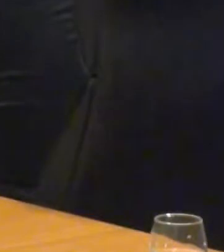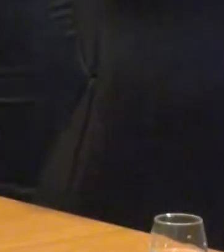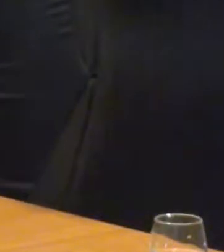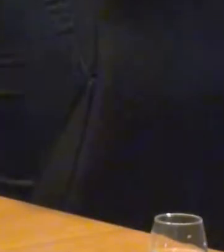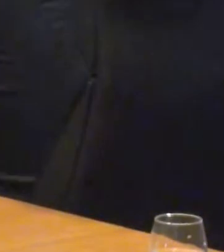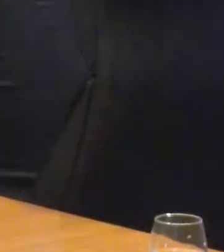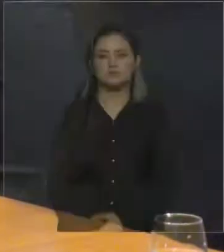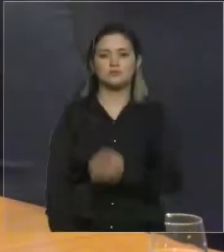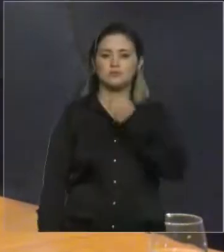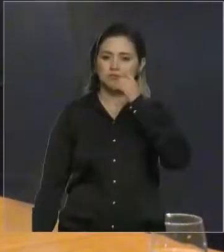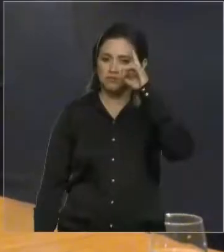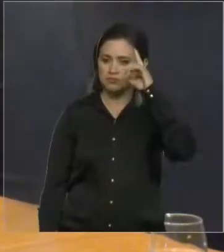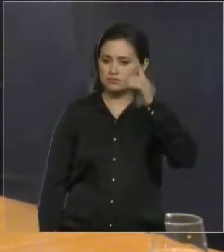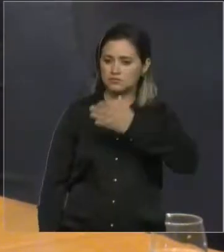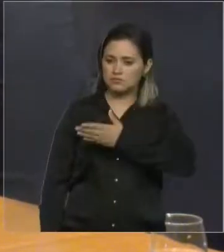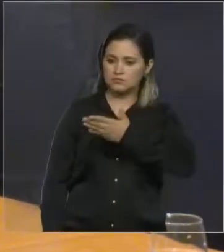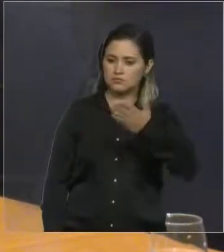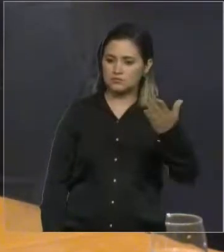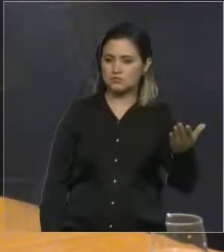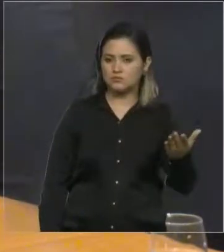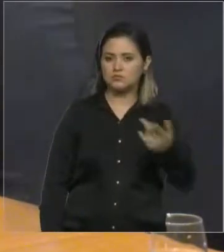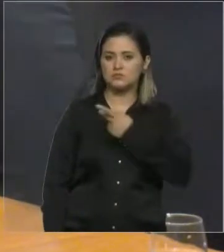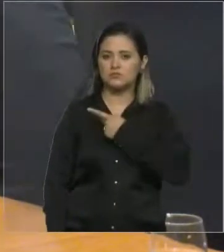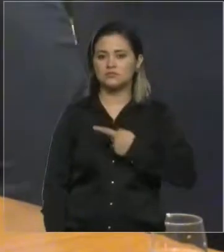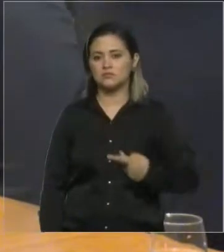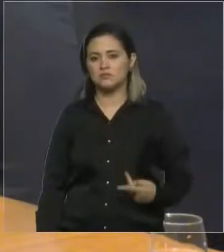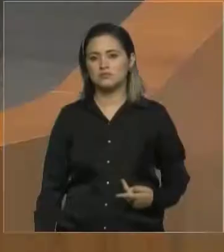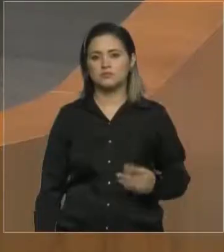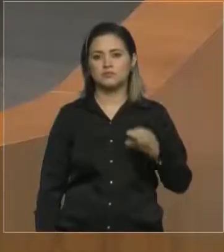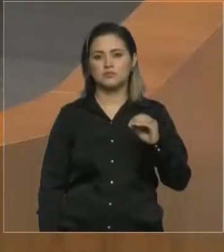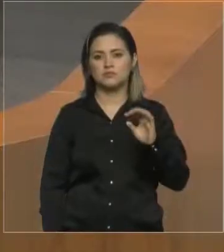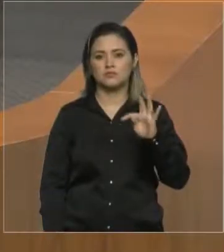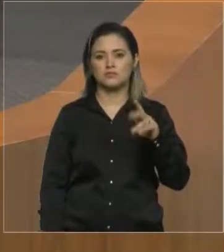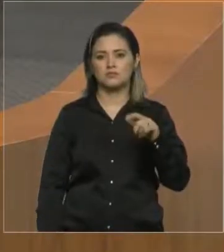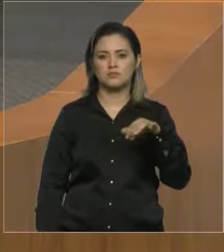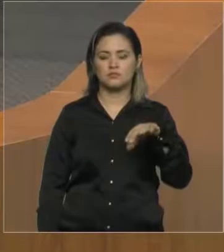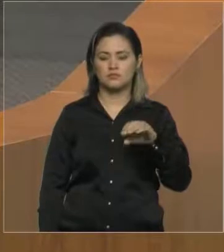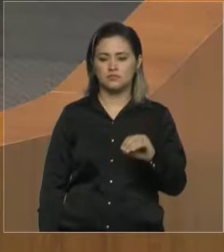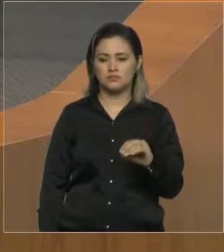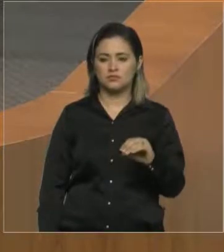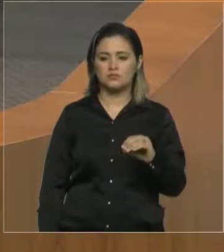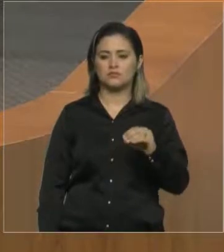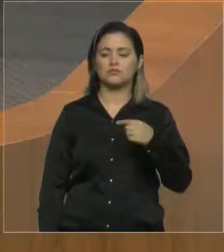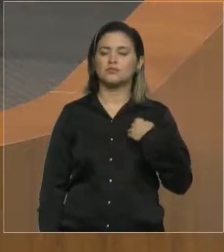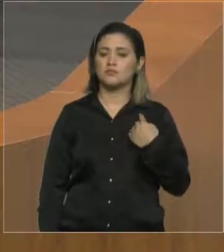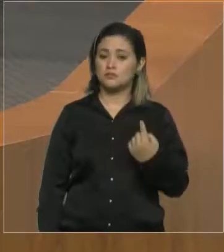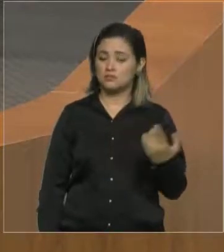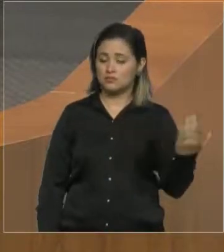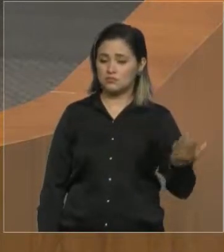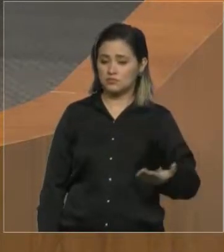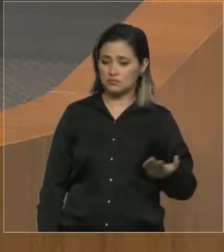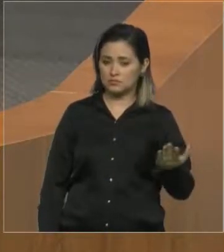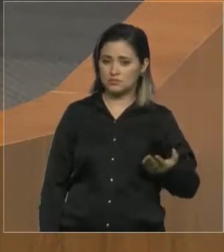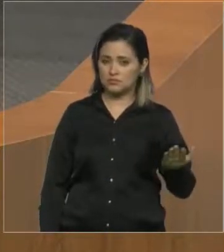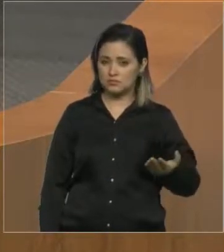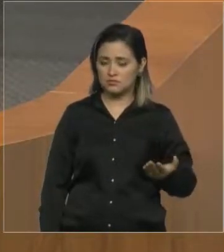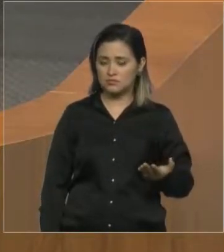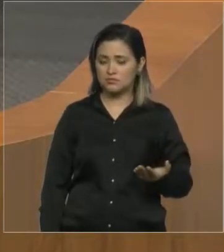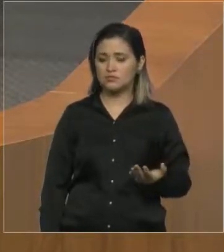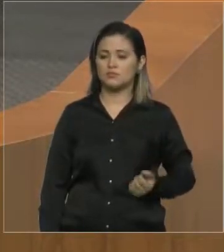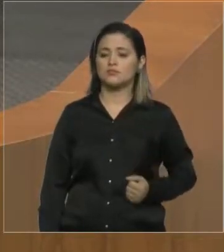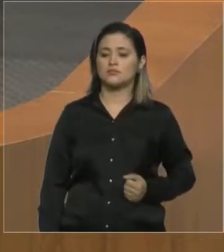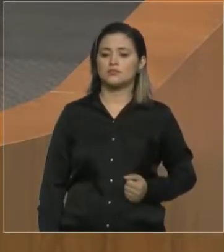Bom dia, senhoras e senhores. Bom dia, senhor presidente, deputado Otelino Neto. Senhor presidente, eu venho hoje aqui, na verdade, pastor Cavalcante, é